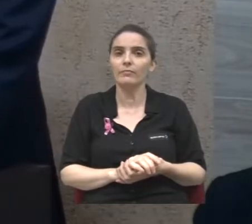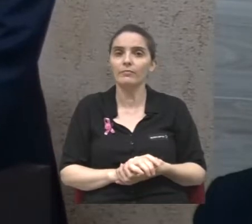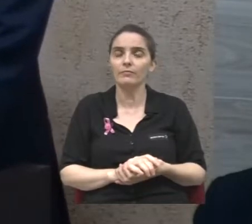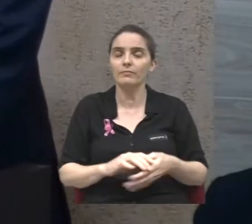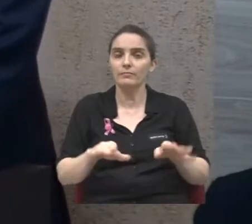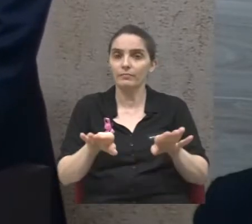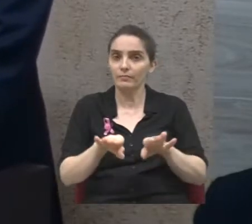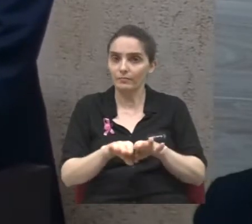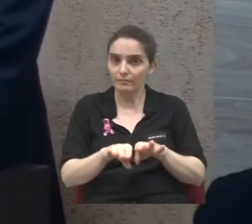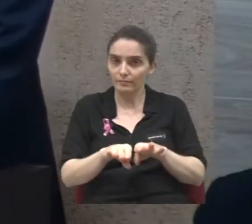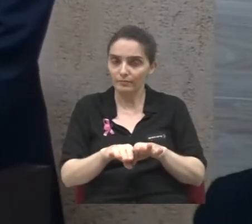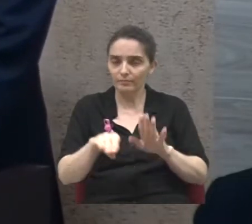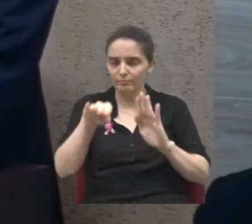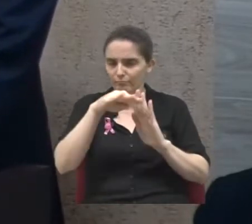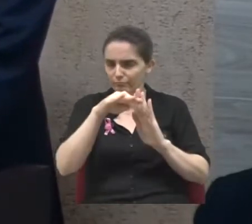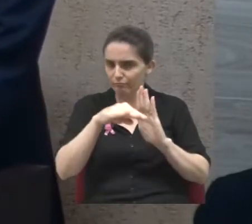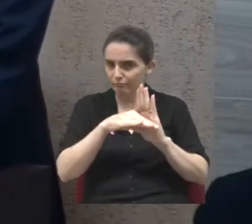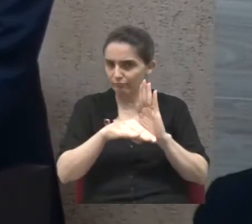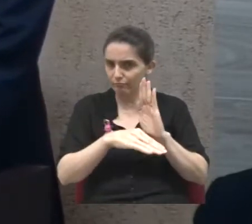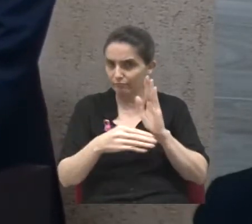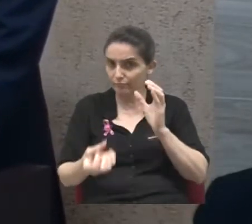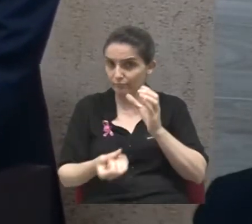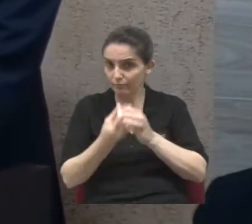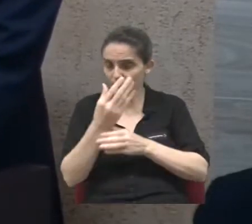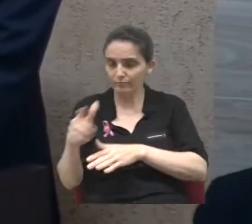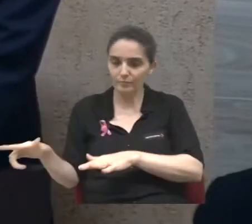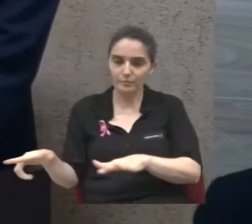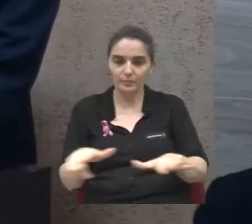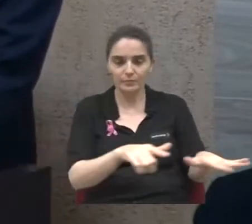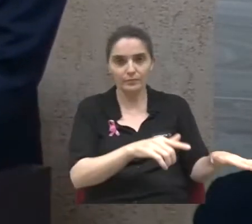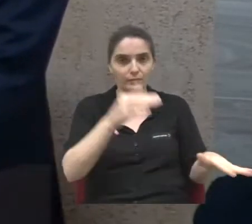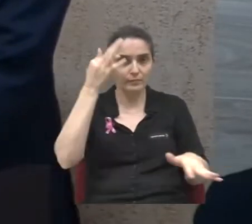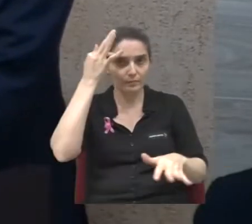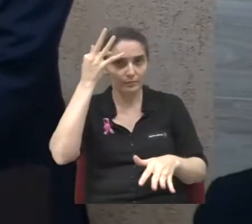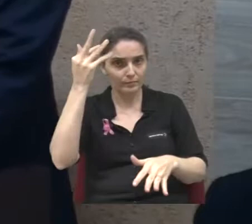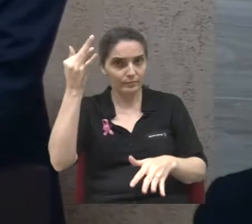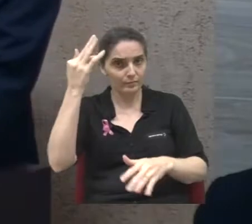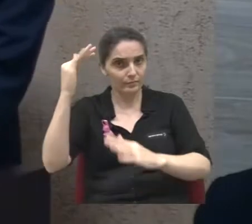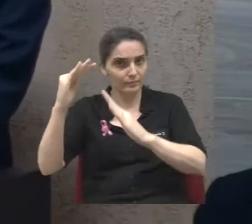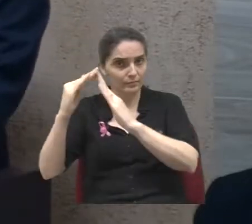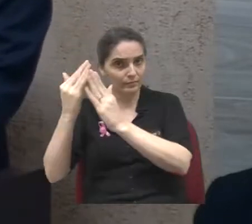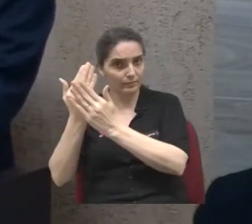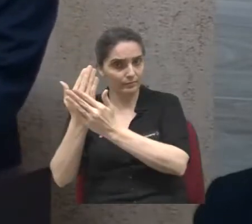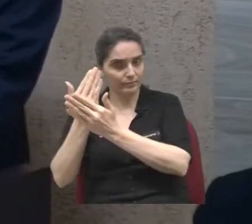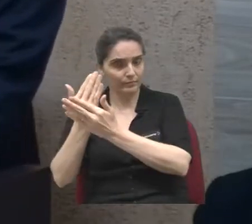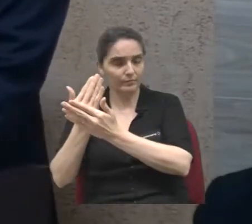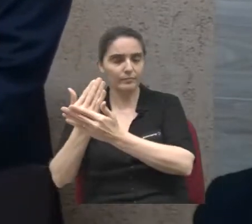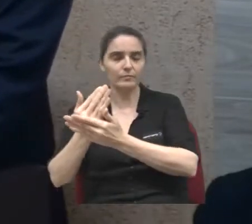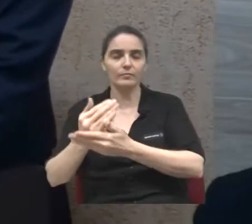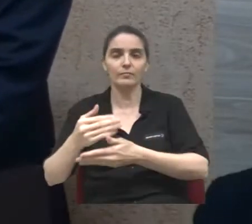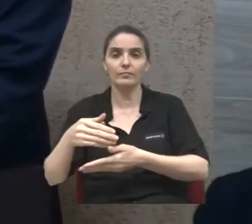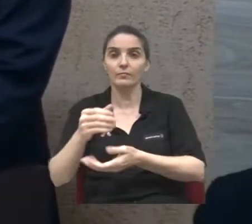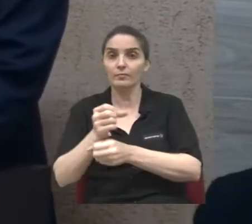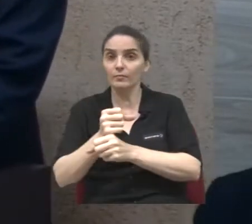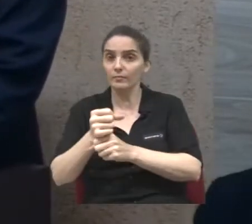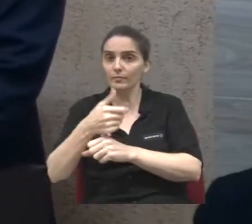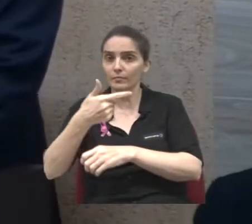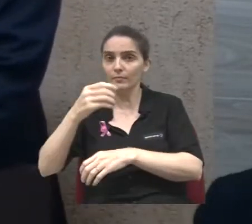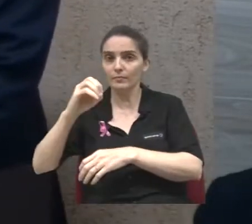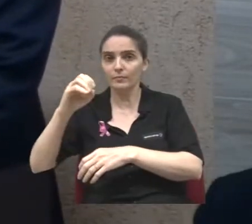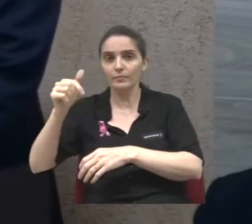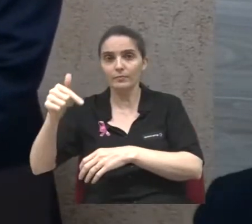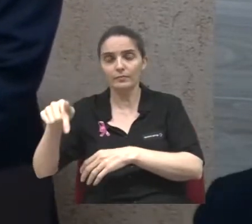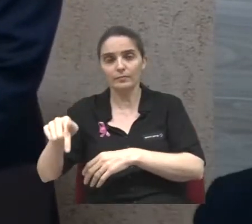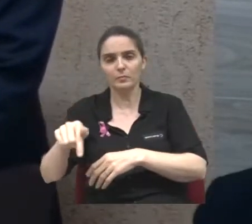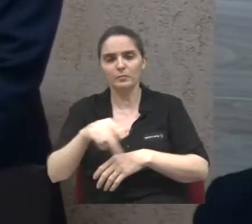programa surgiu durante a Semana de Filosofia do Colégio Jandira de 2017, quando os professores Yuri